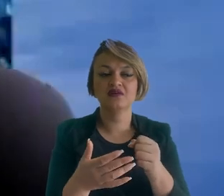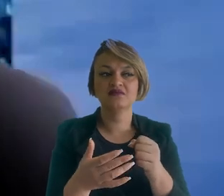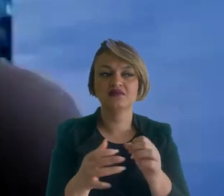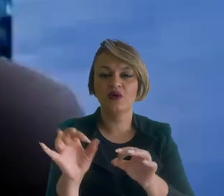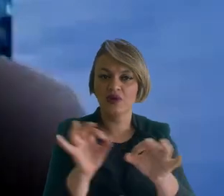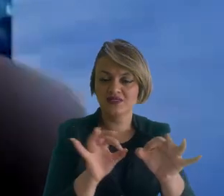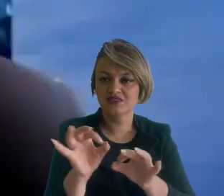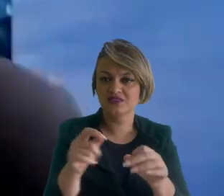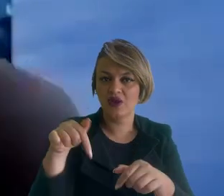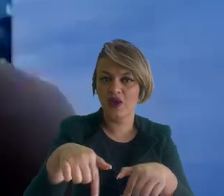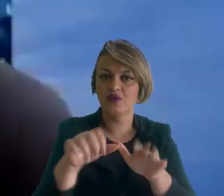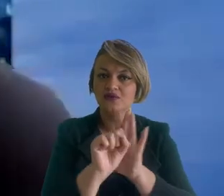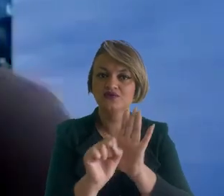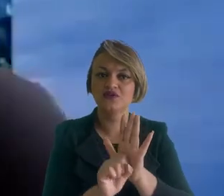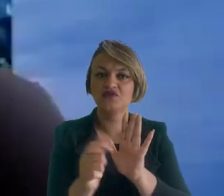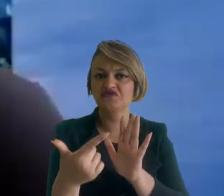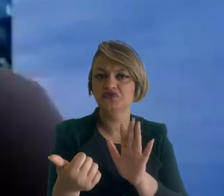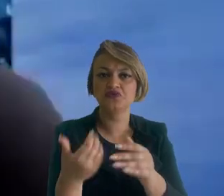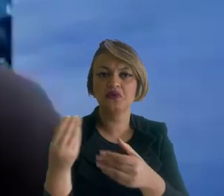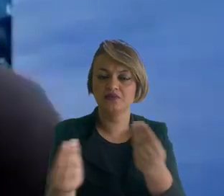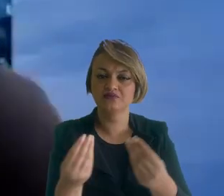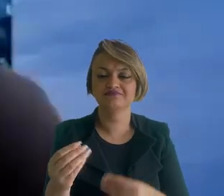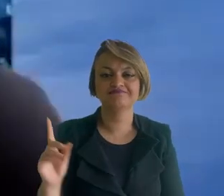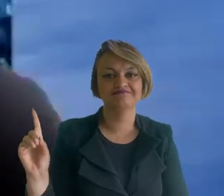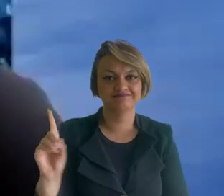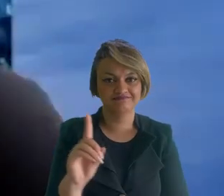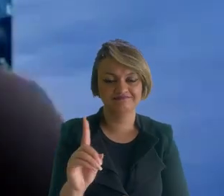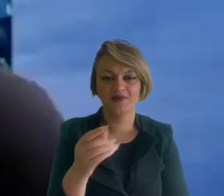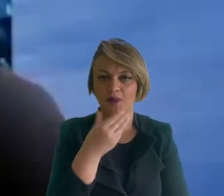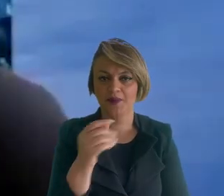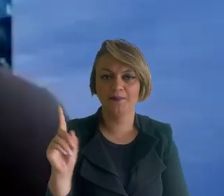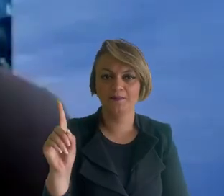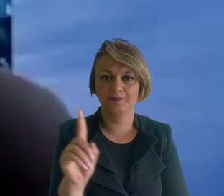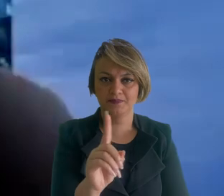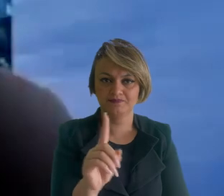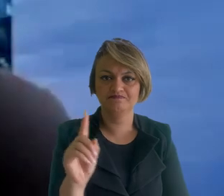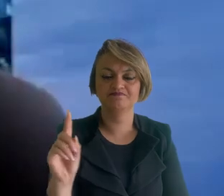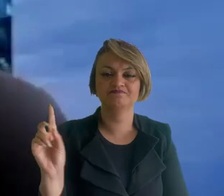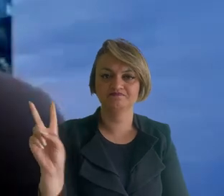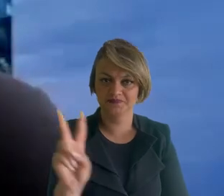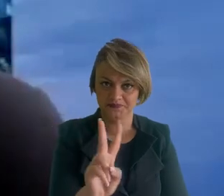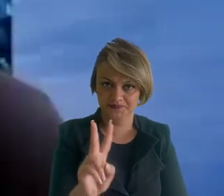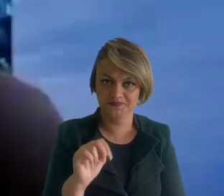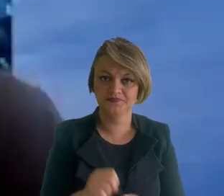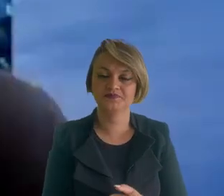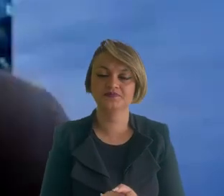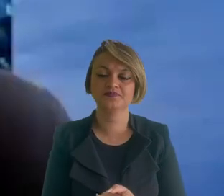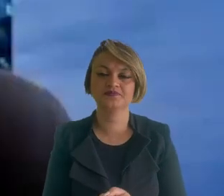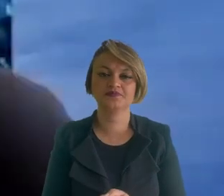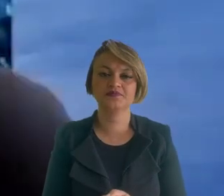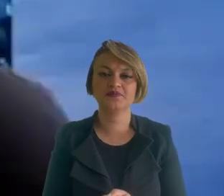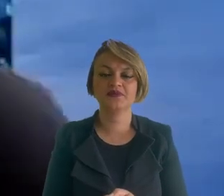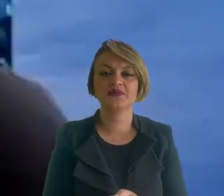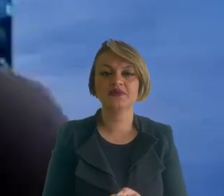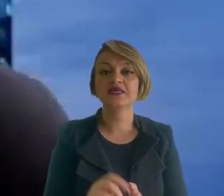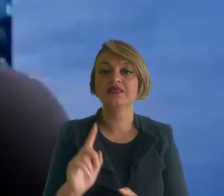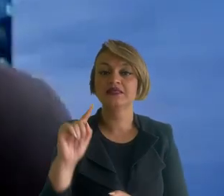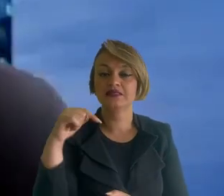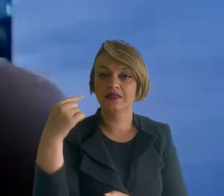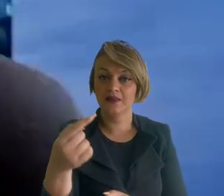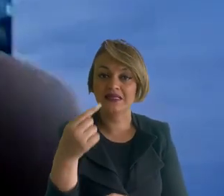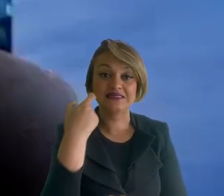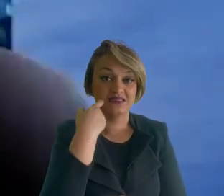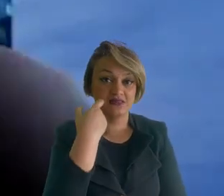civil Um Século 21 será abordada pelos professores Nelson rosenvolt e Daniel karnachione e